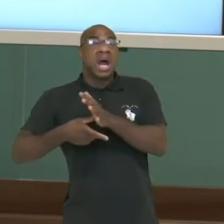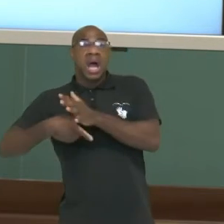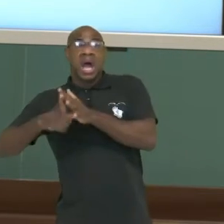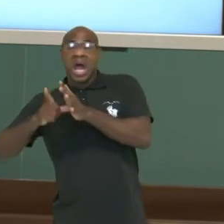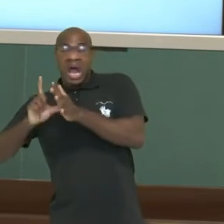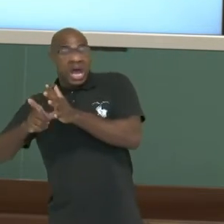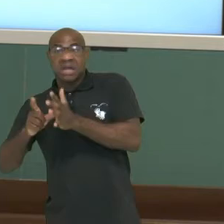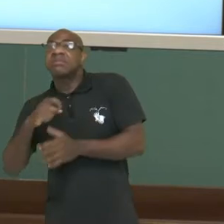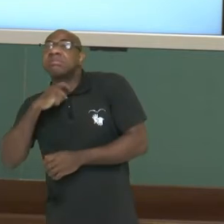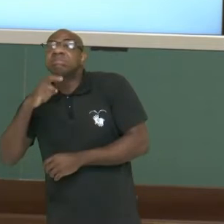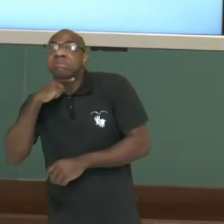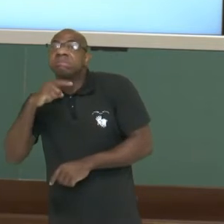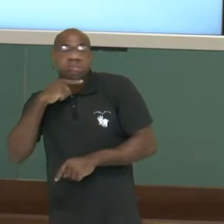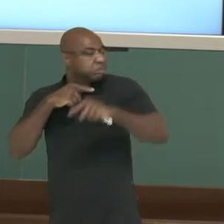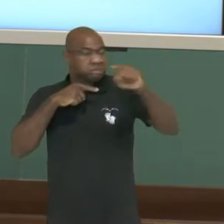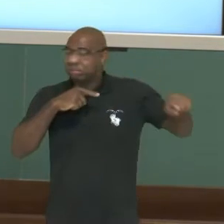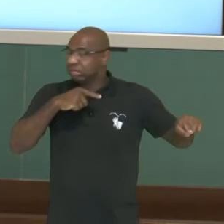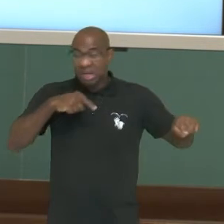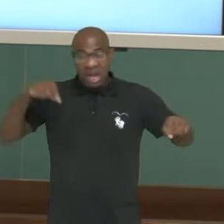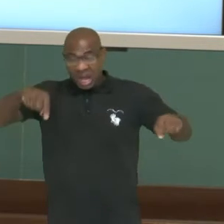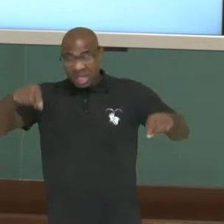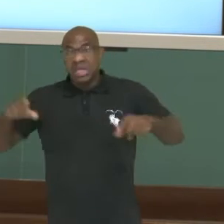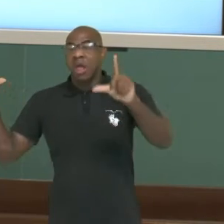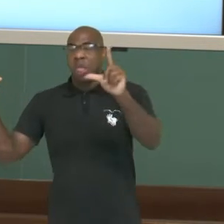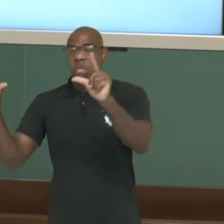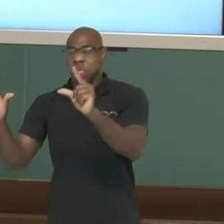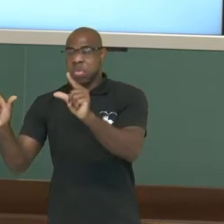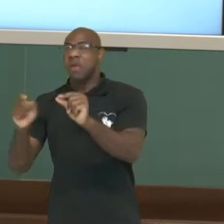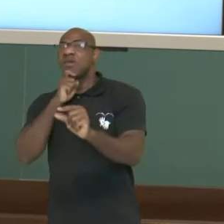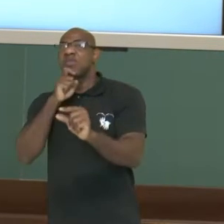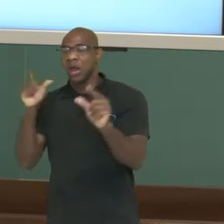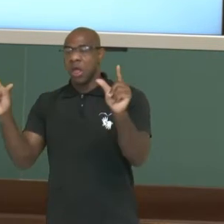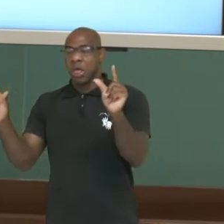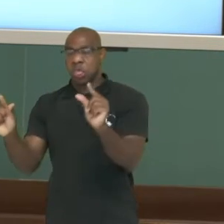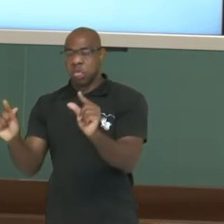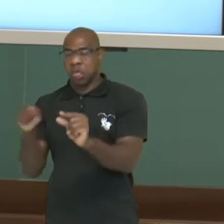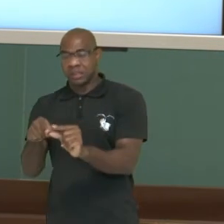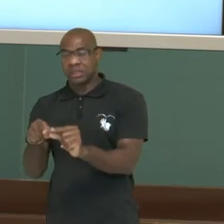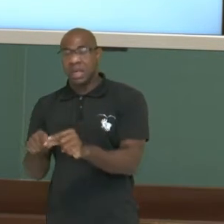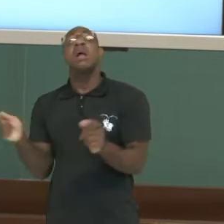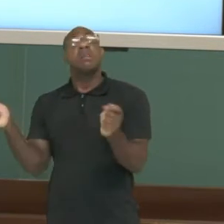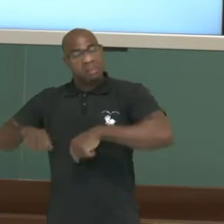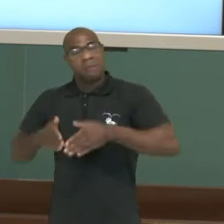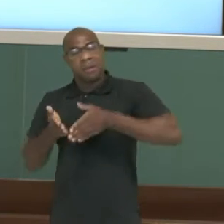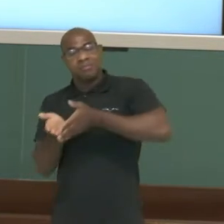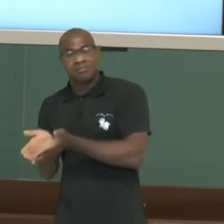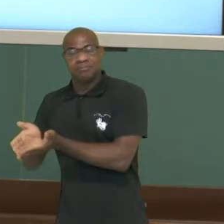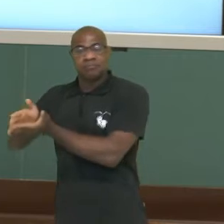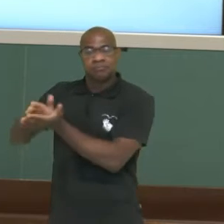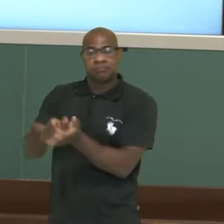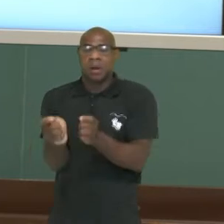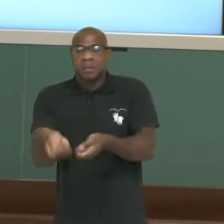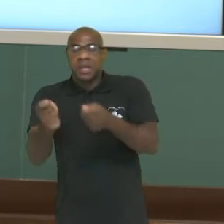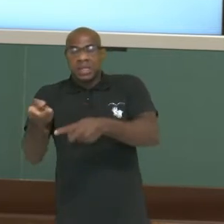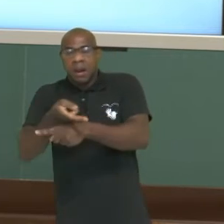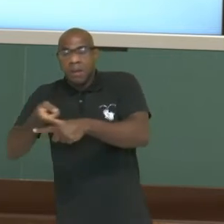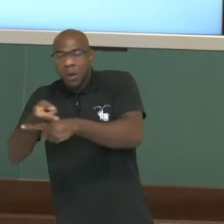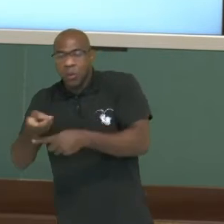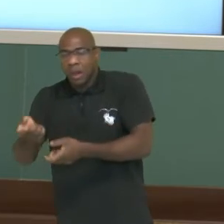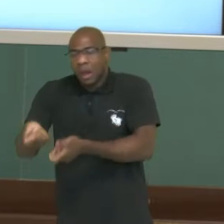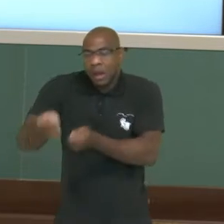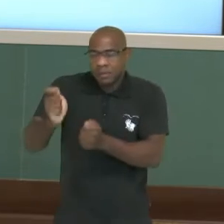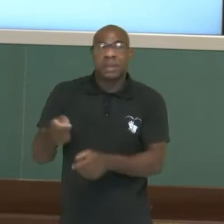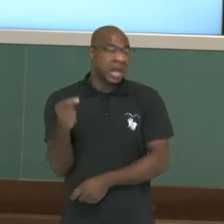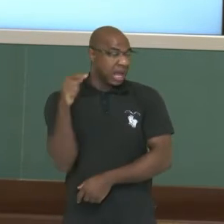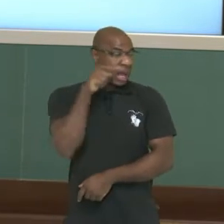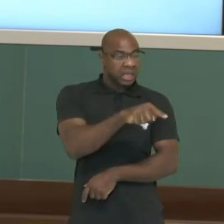praticamente impossível, ok? Então, estima-se que o subsolo também do oceano abriga cerca de 20 a 25% de todas as reservas de petróleo do